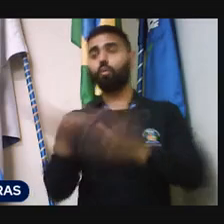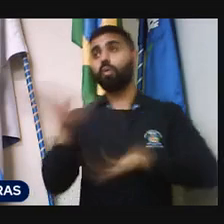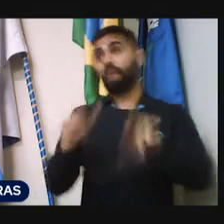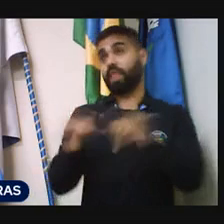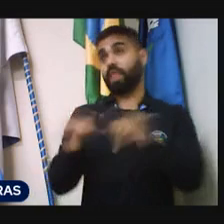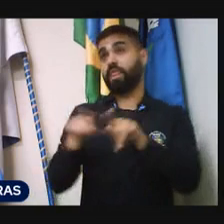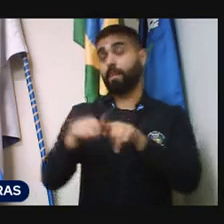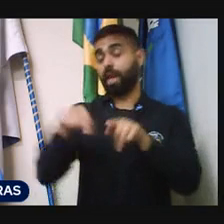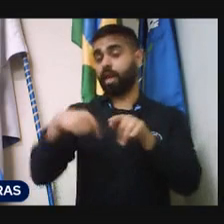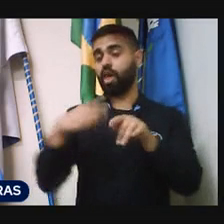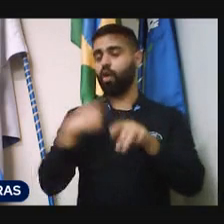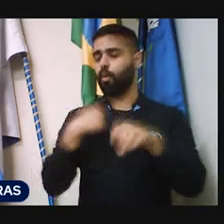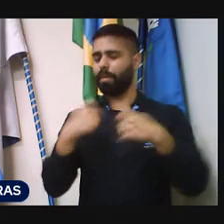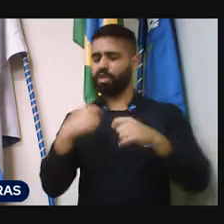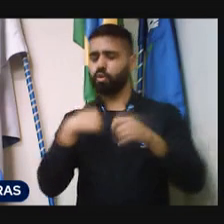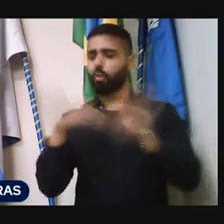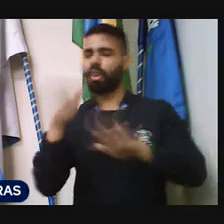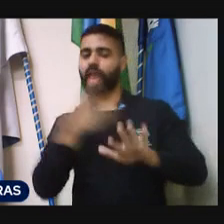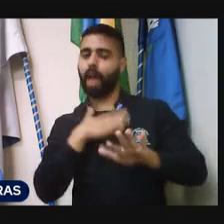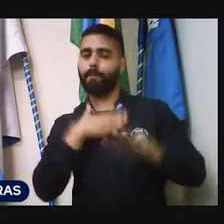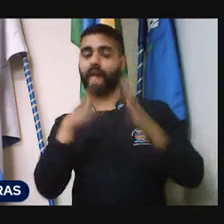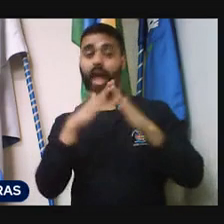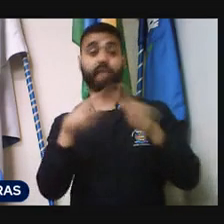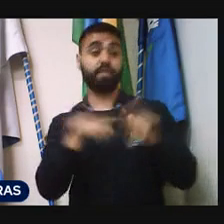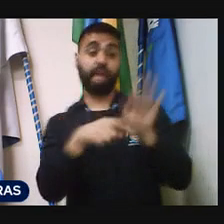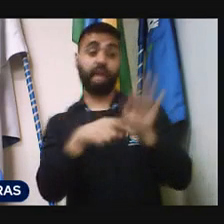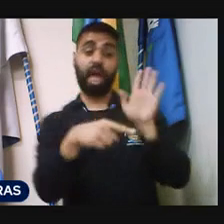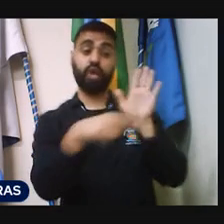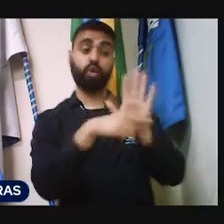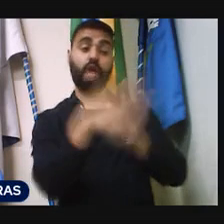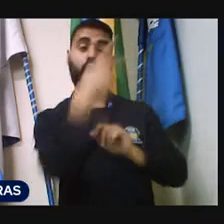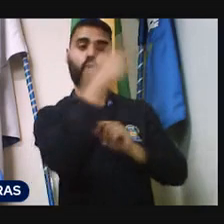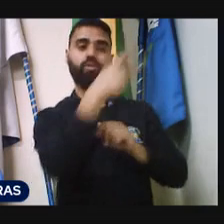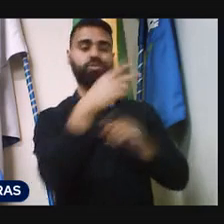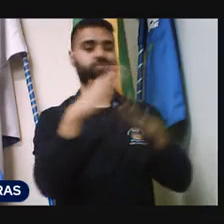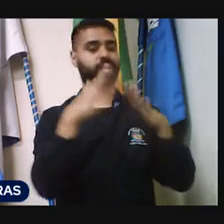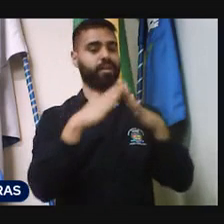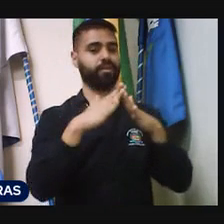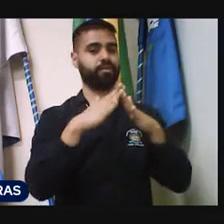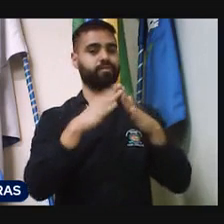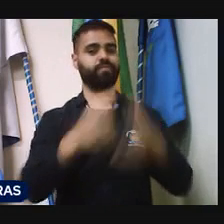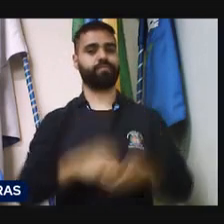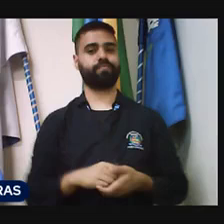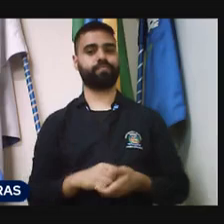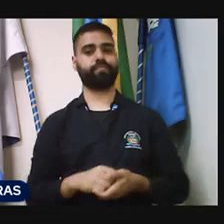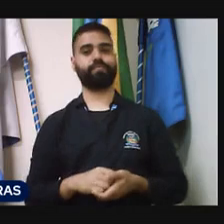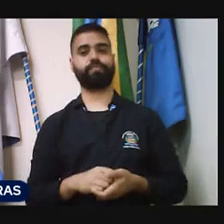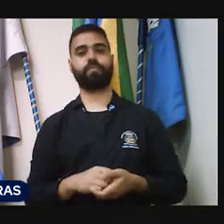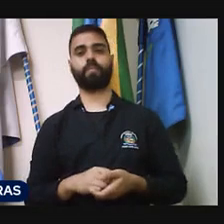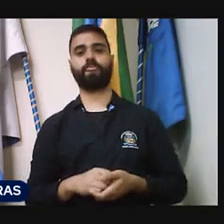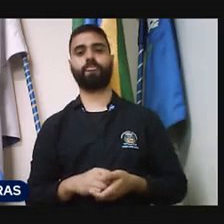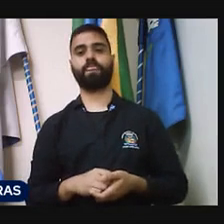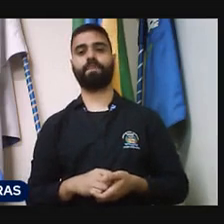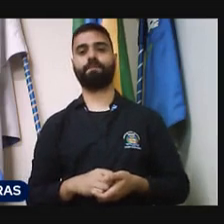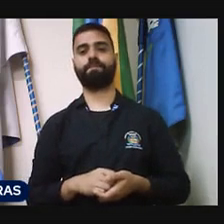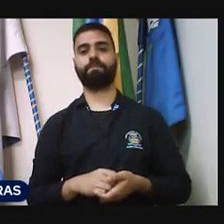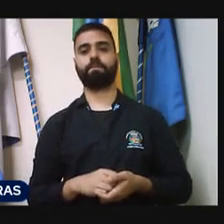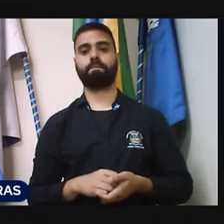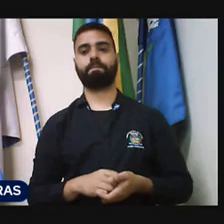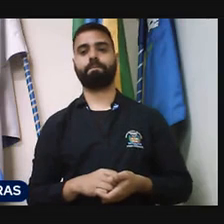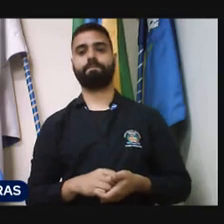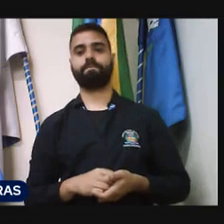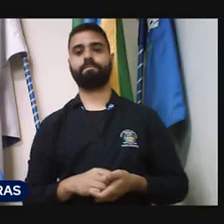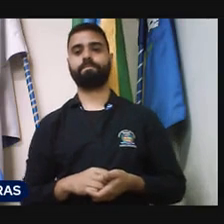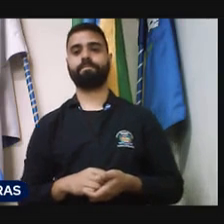eu cuido da minha casa e ajuda a cuidar da a outra é correto a Fabiane